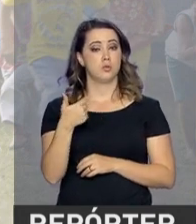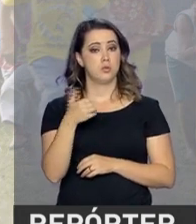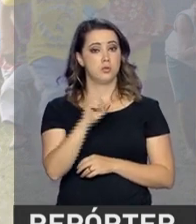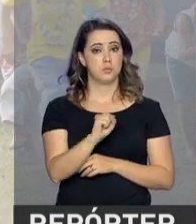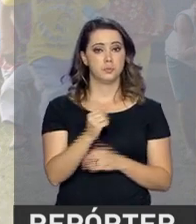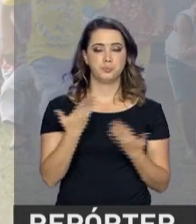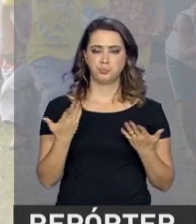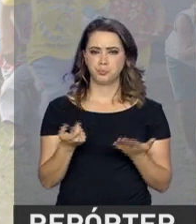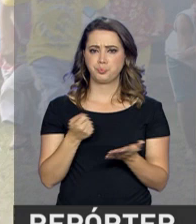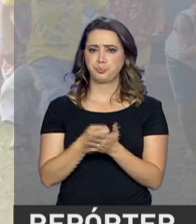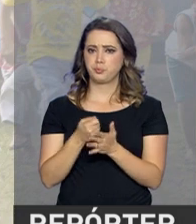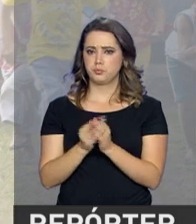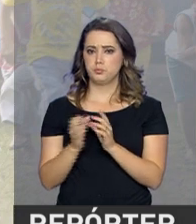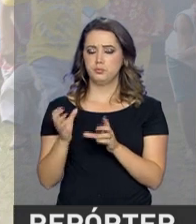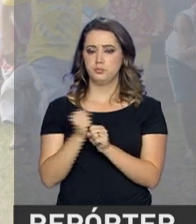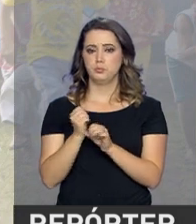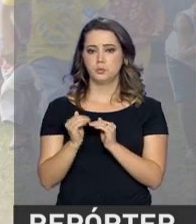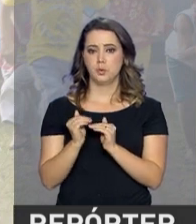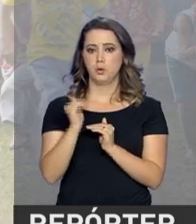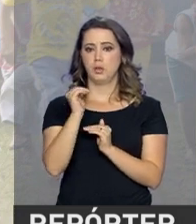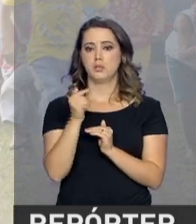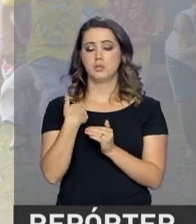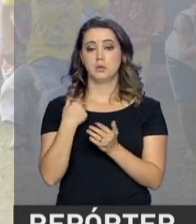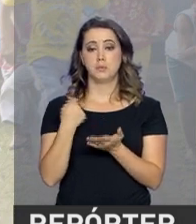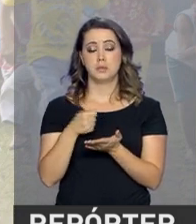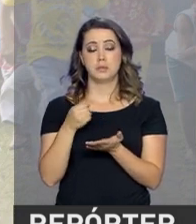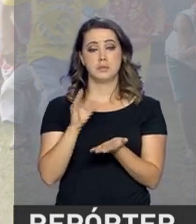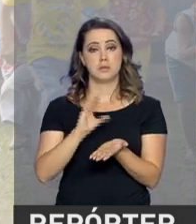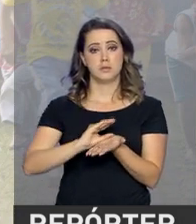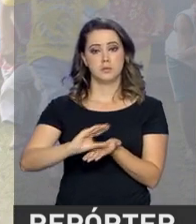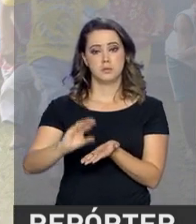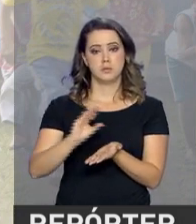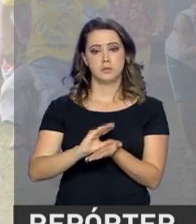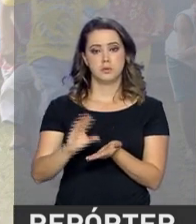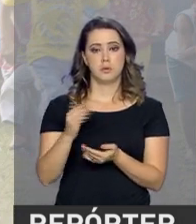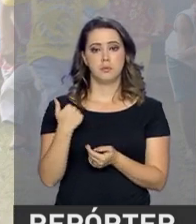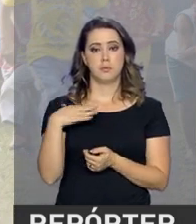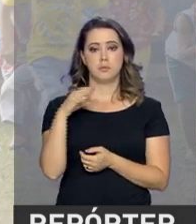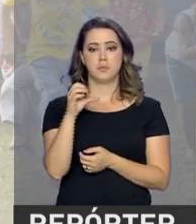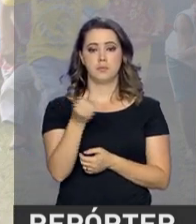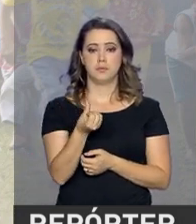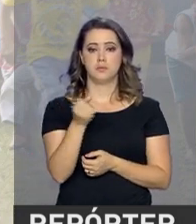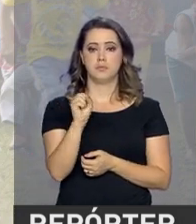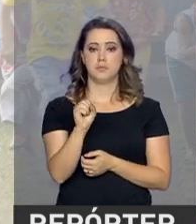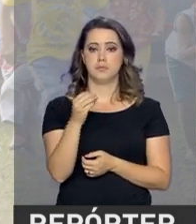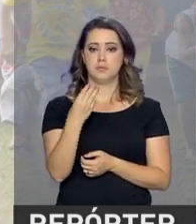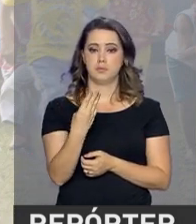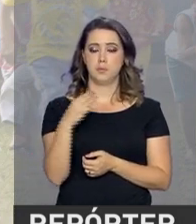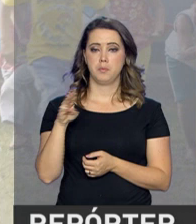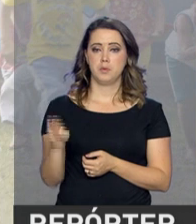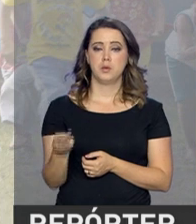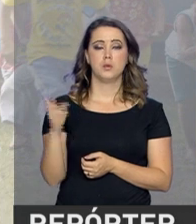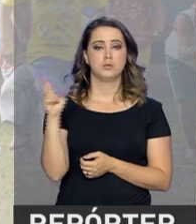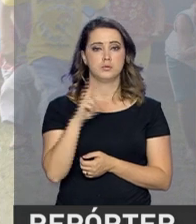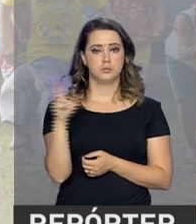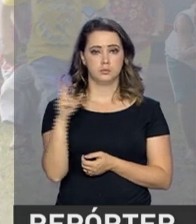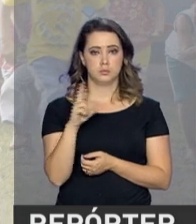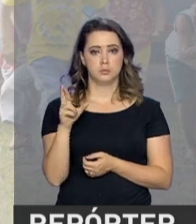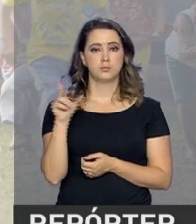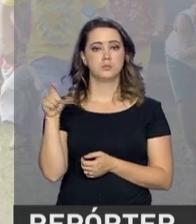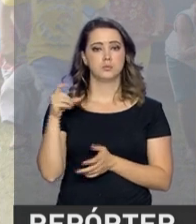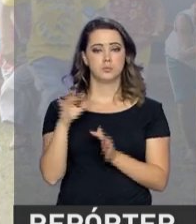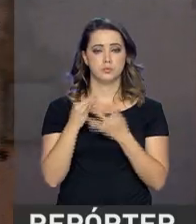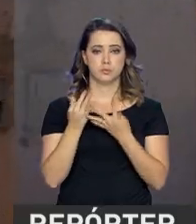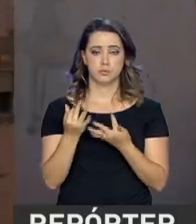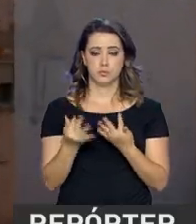cobrir o custo com o aumento o governo vai repassar este ano mas 684 milhões de reais para o